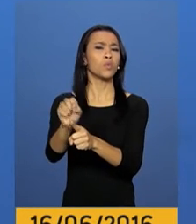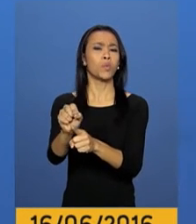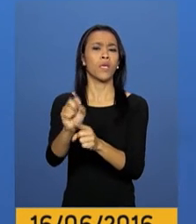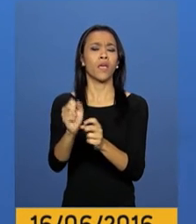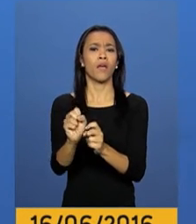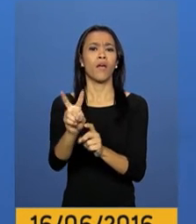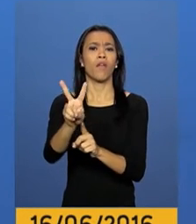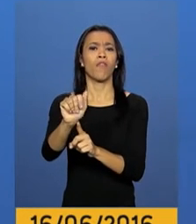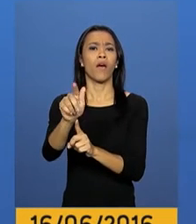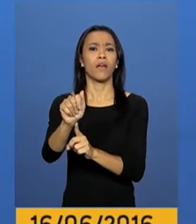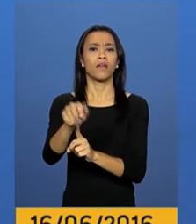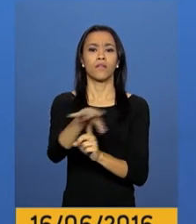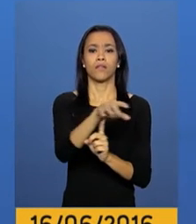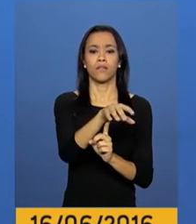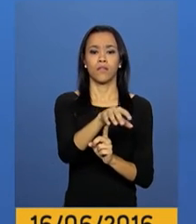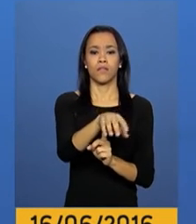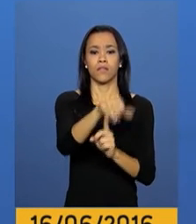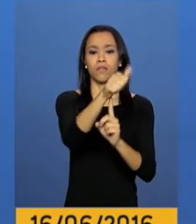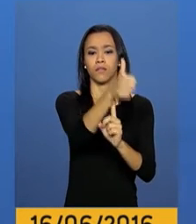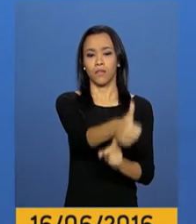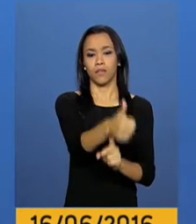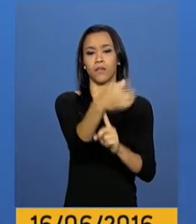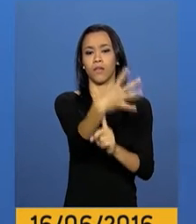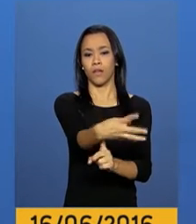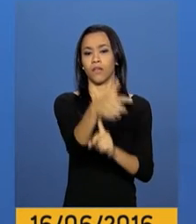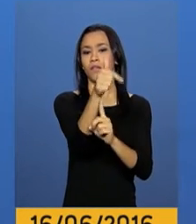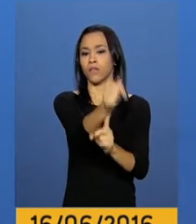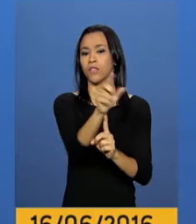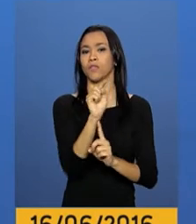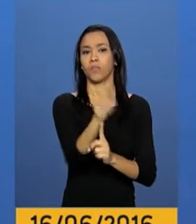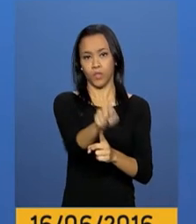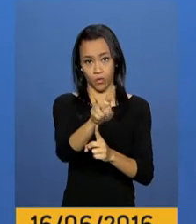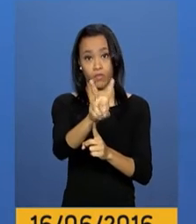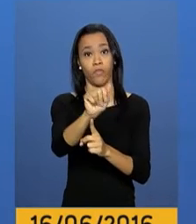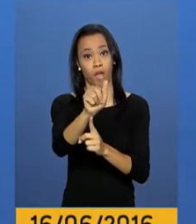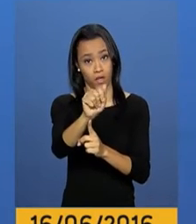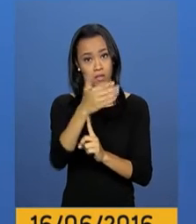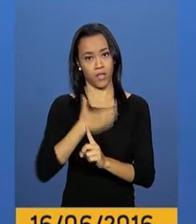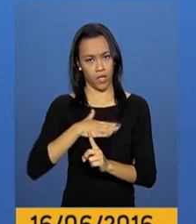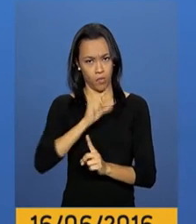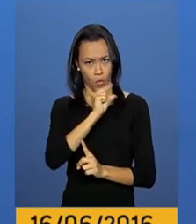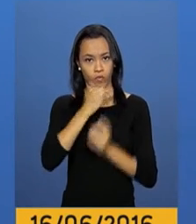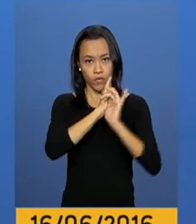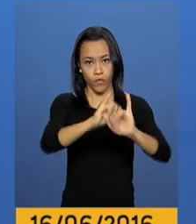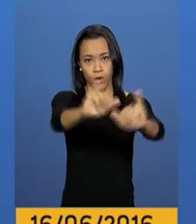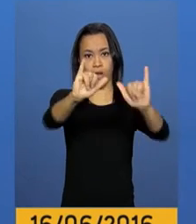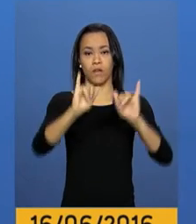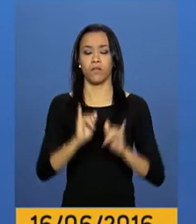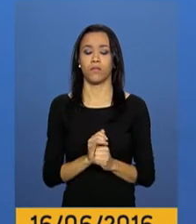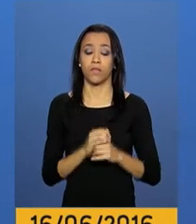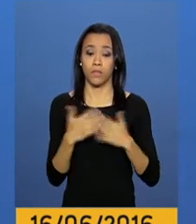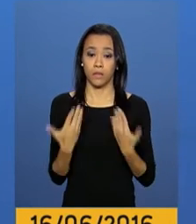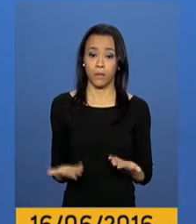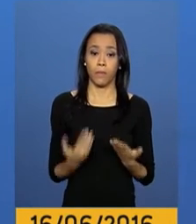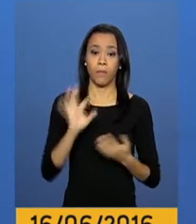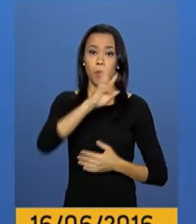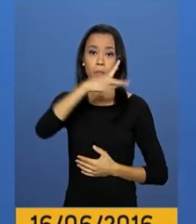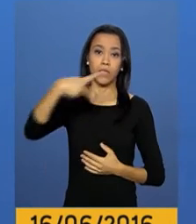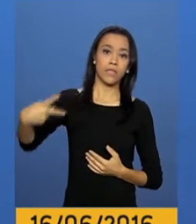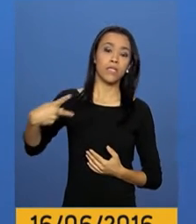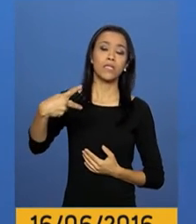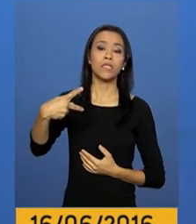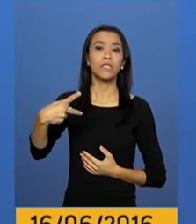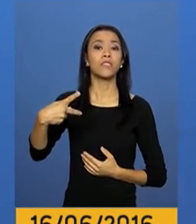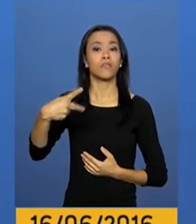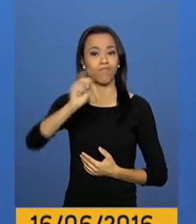de 147 mil vagas, conforme tinha dito há pouco. O presidente Temer